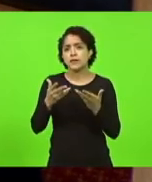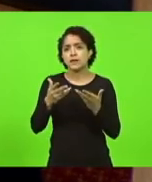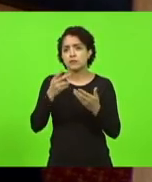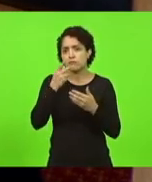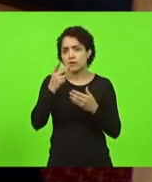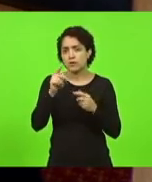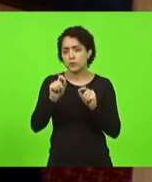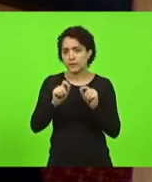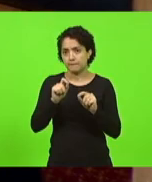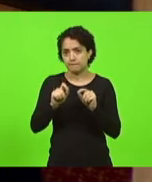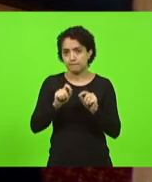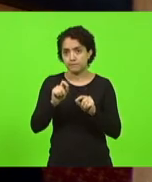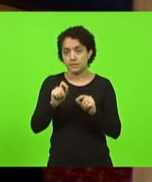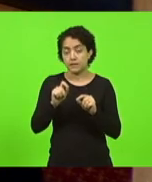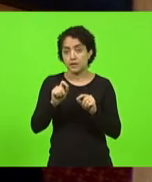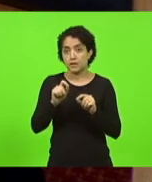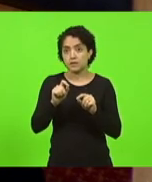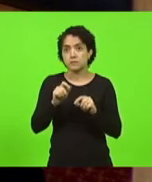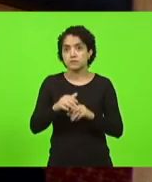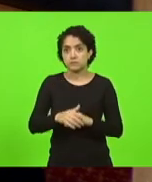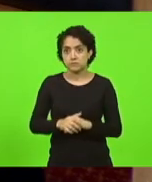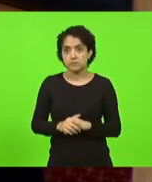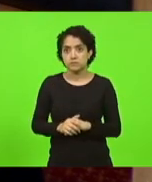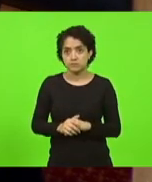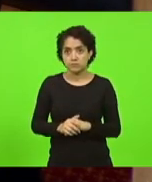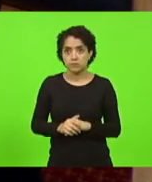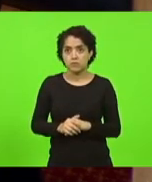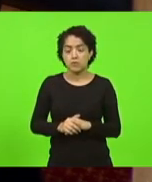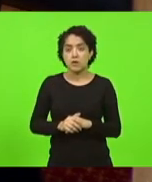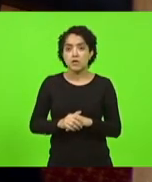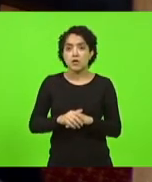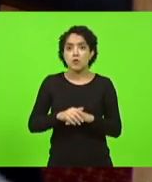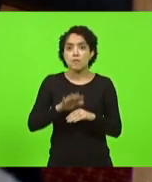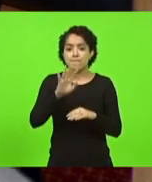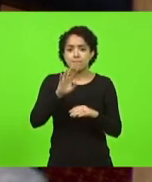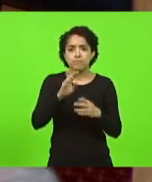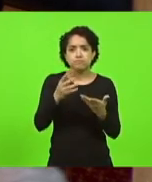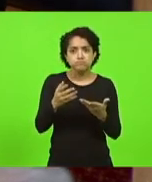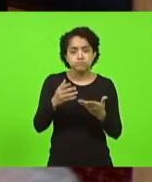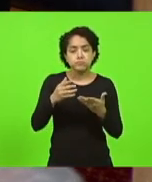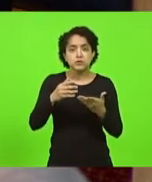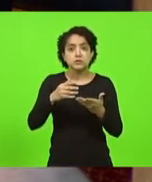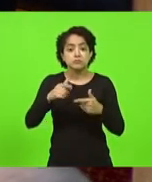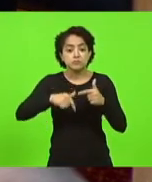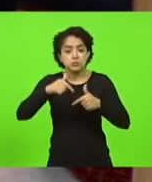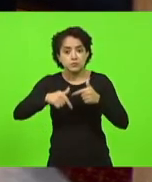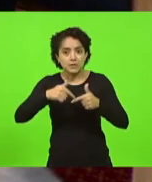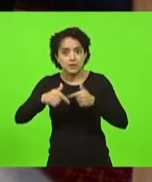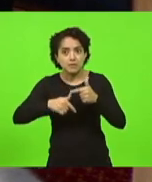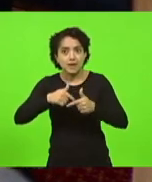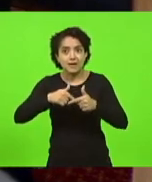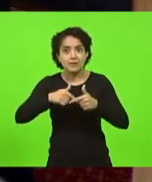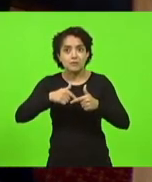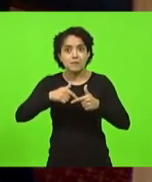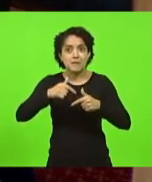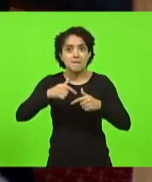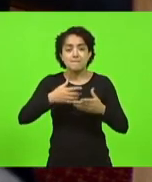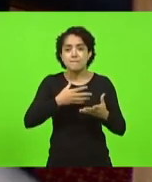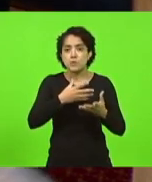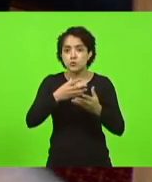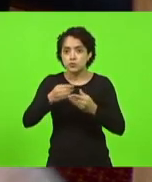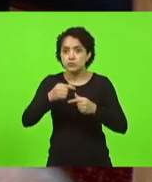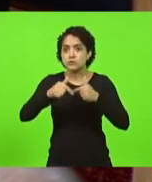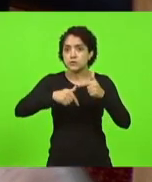excelências? O maior quadro de pessoal do Estado de Santa Catarina está no magistério.